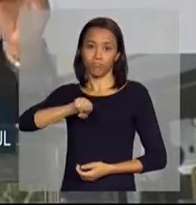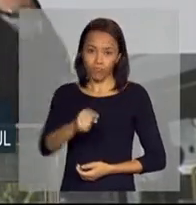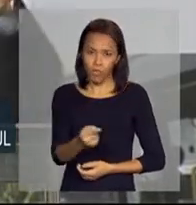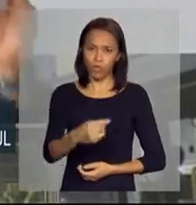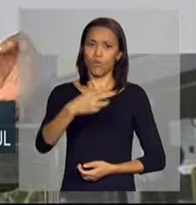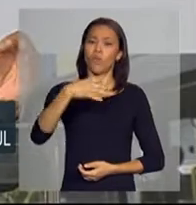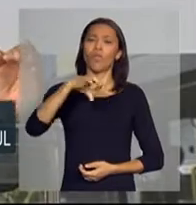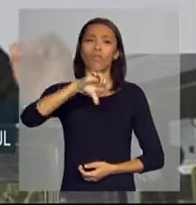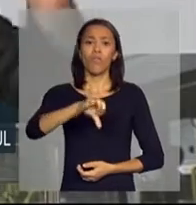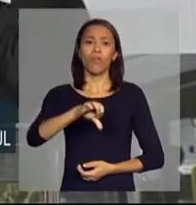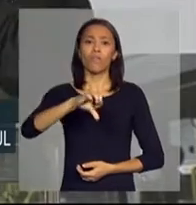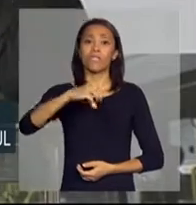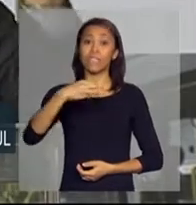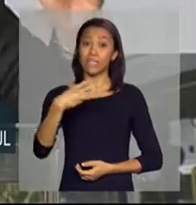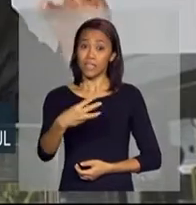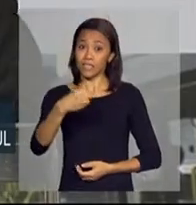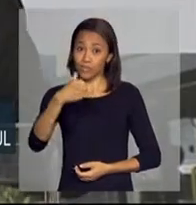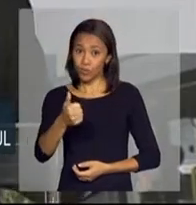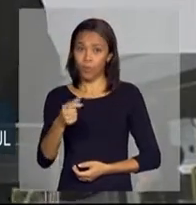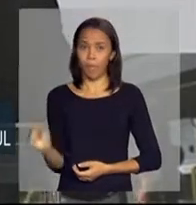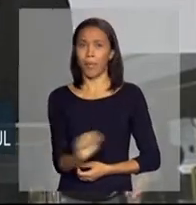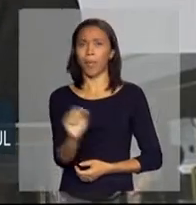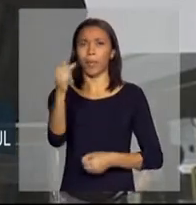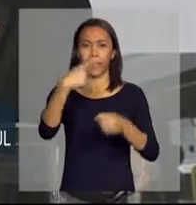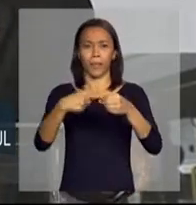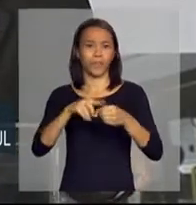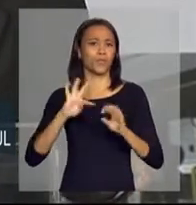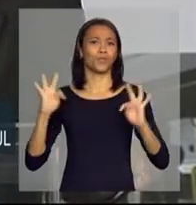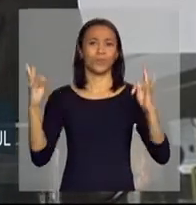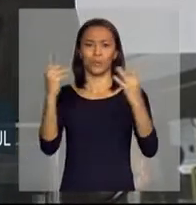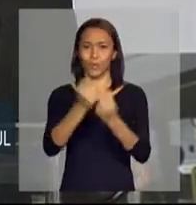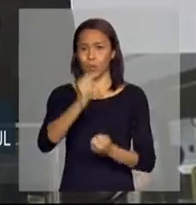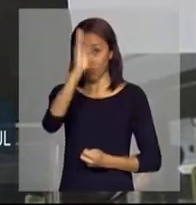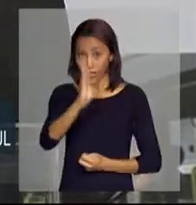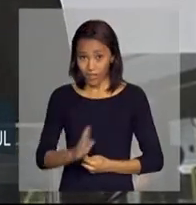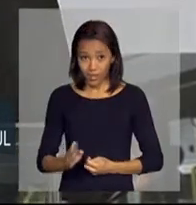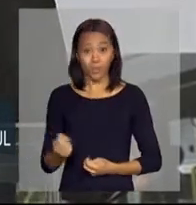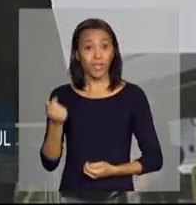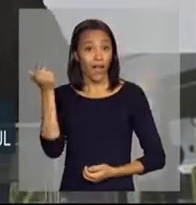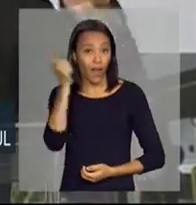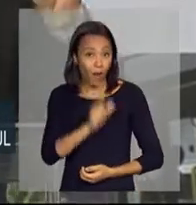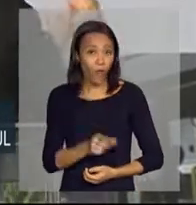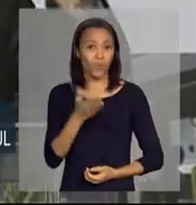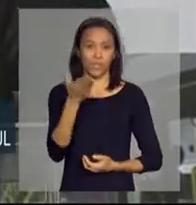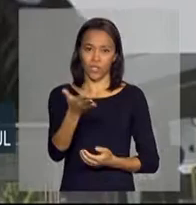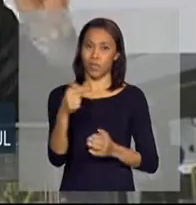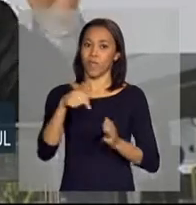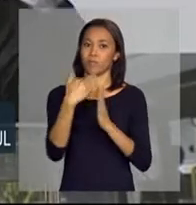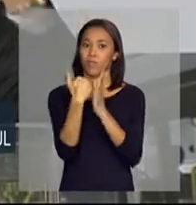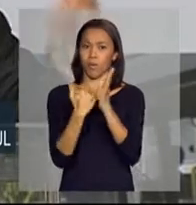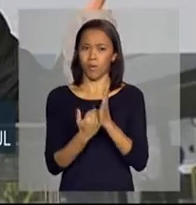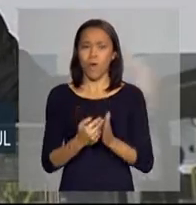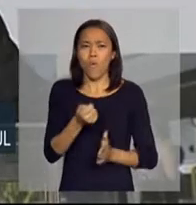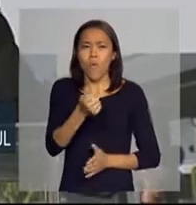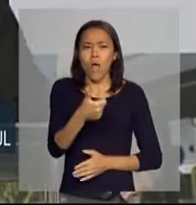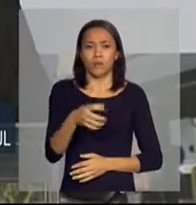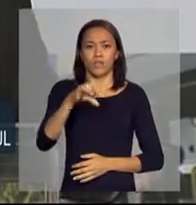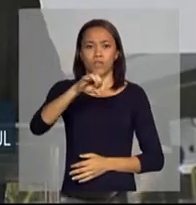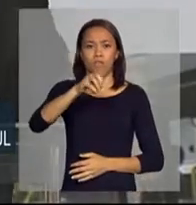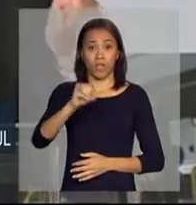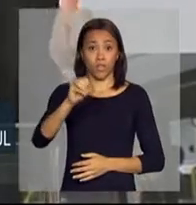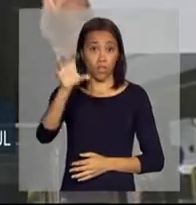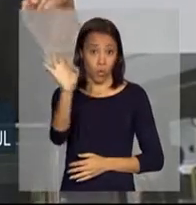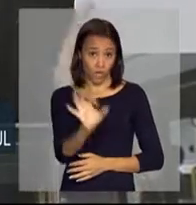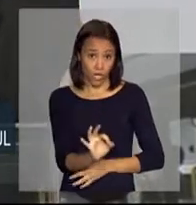4.931 municípios em todo o Brasil que estão sendo beneficiados com esse programa. Quase 90%